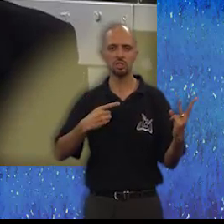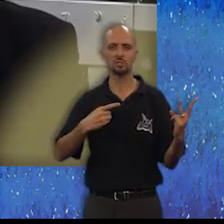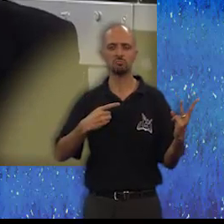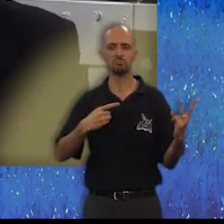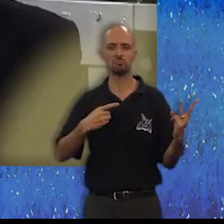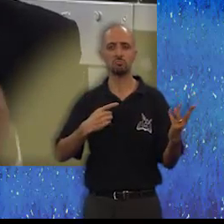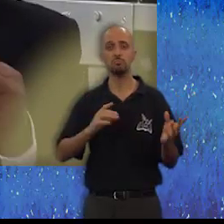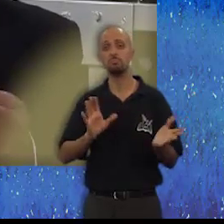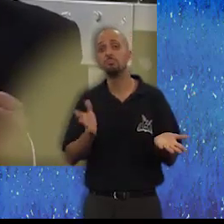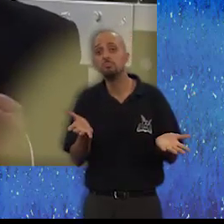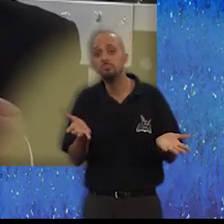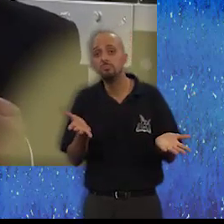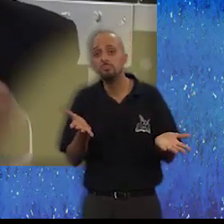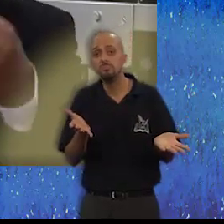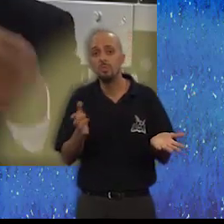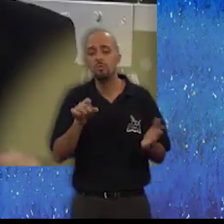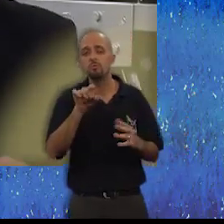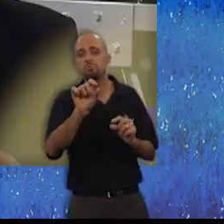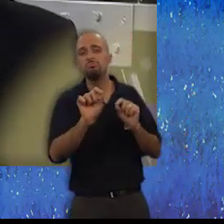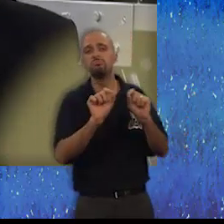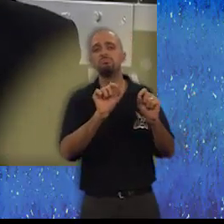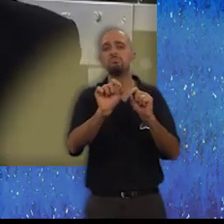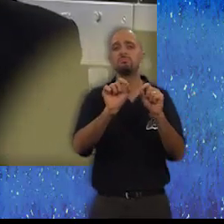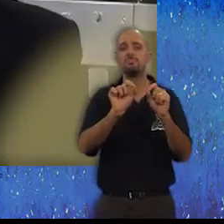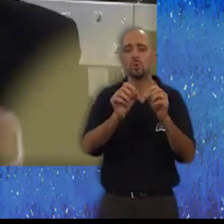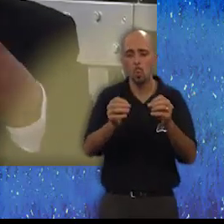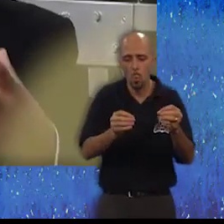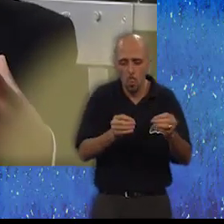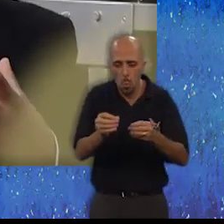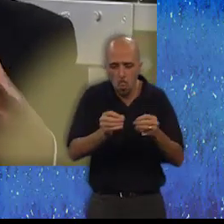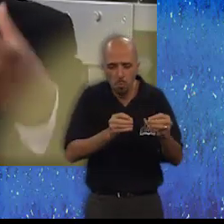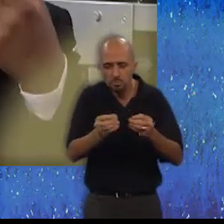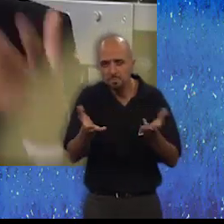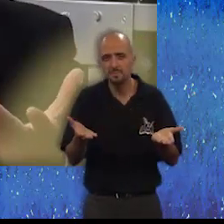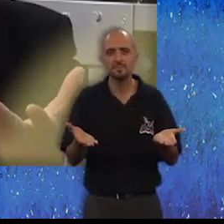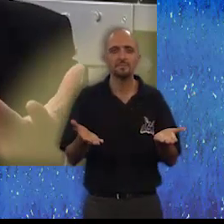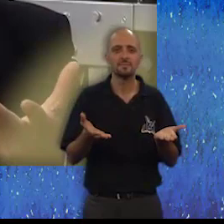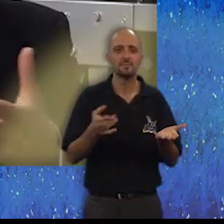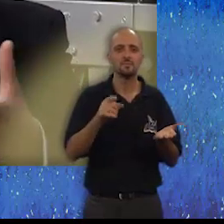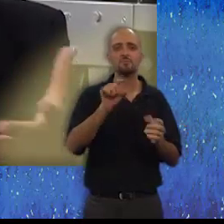diaconisa. Você pode ser, quem sabe, um obreiro. Você pode ser, quem sabe,